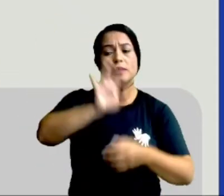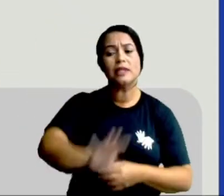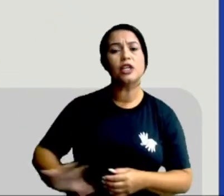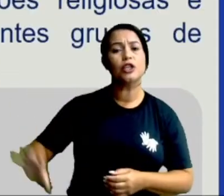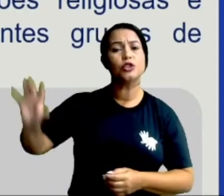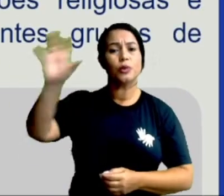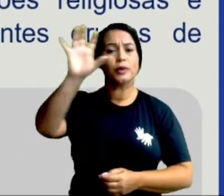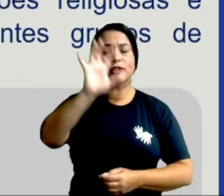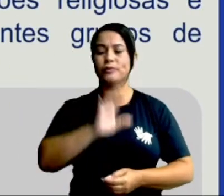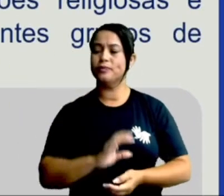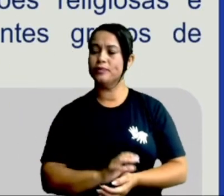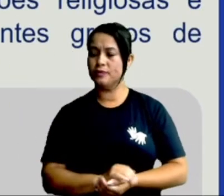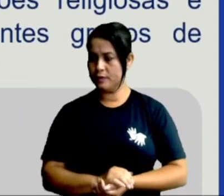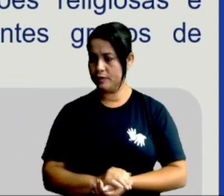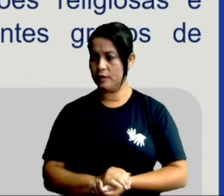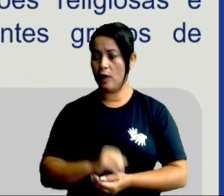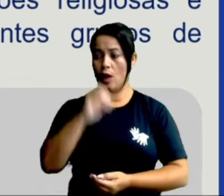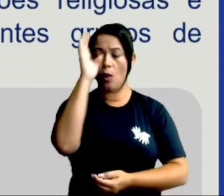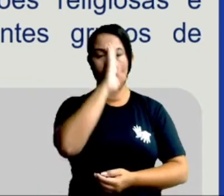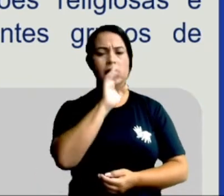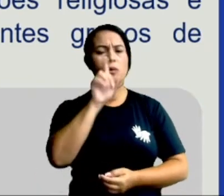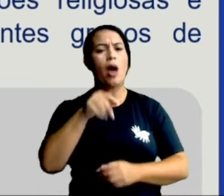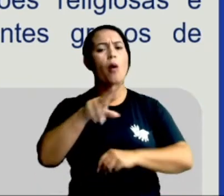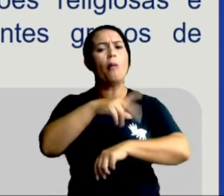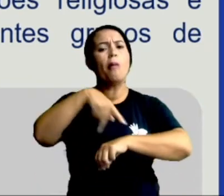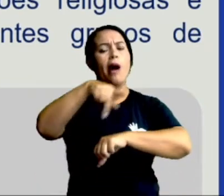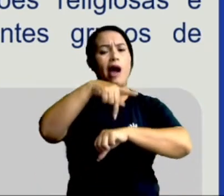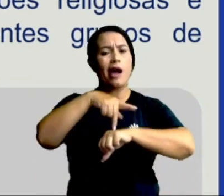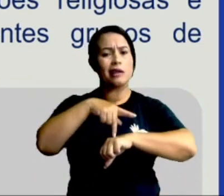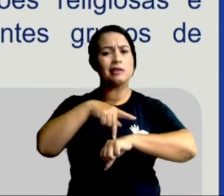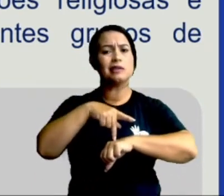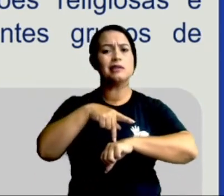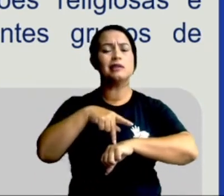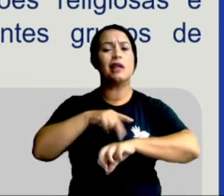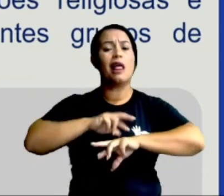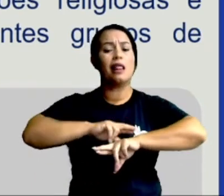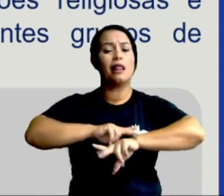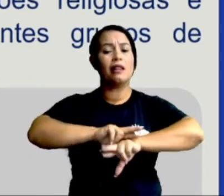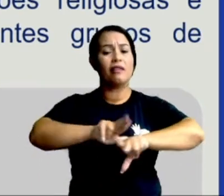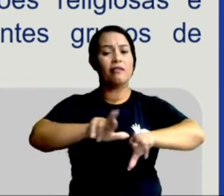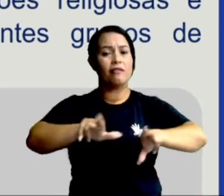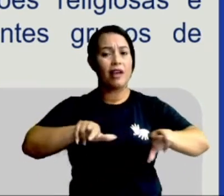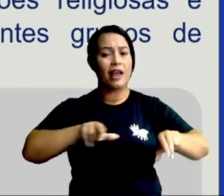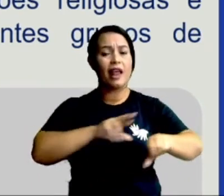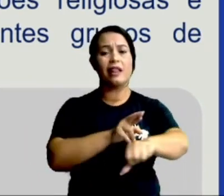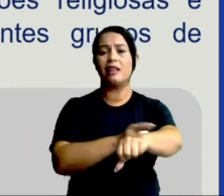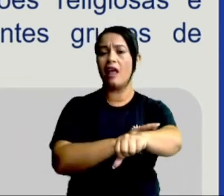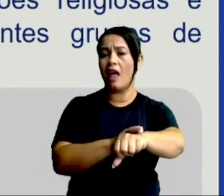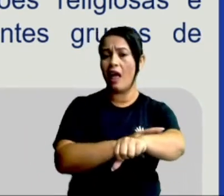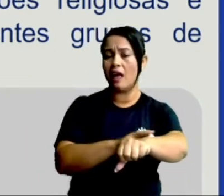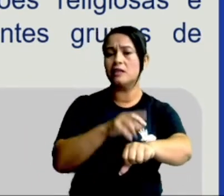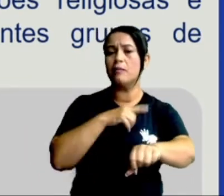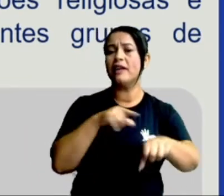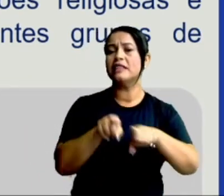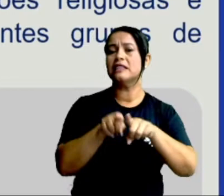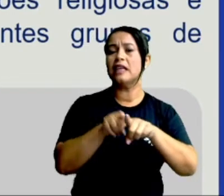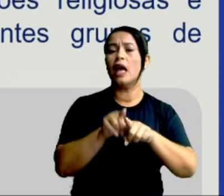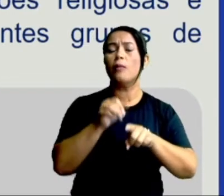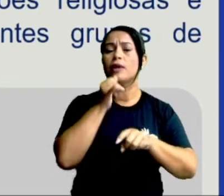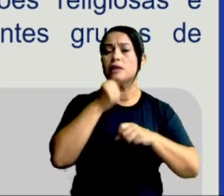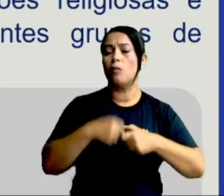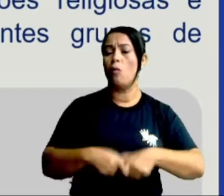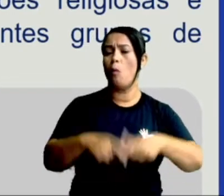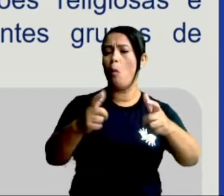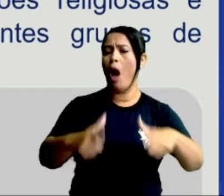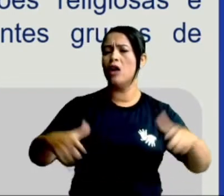regiões. O Brasil ele é um país multiétnico, formado por uma vastidão de povos